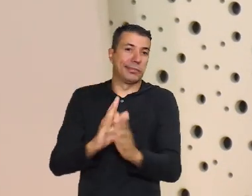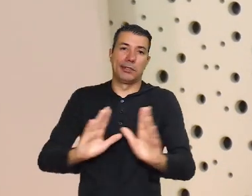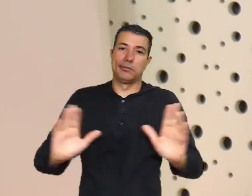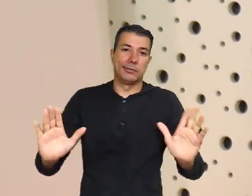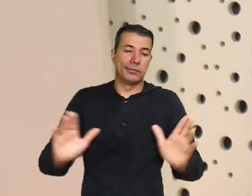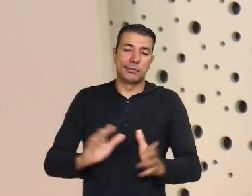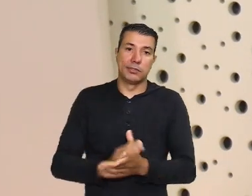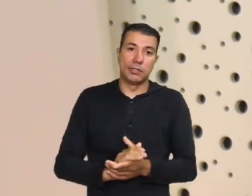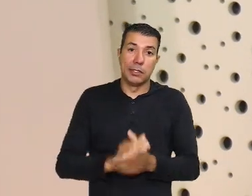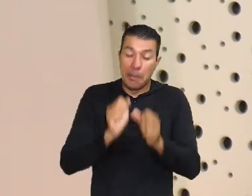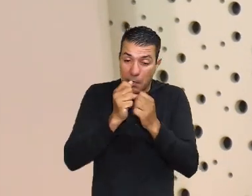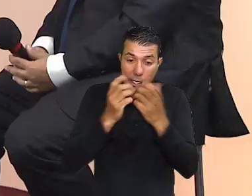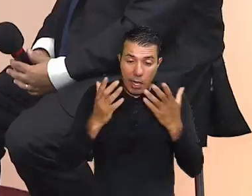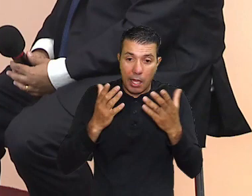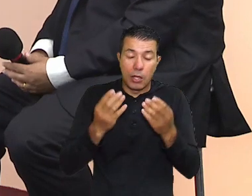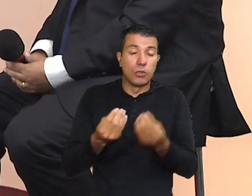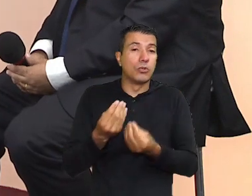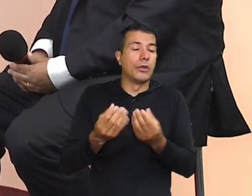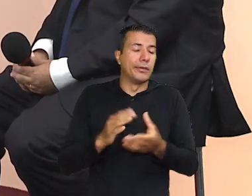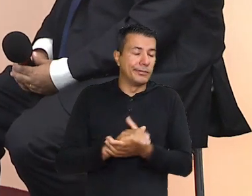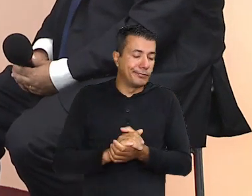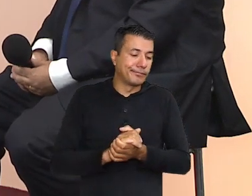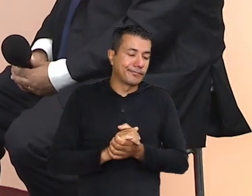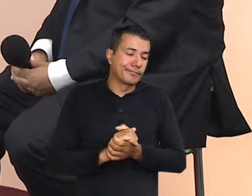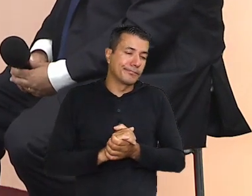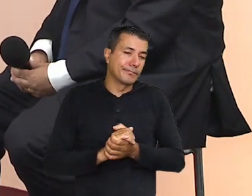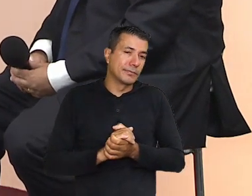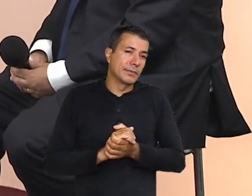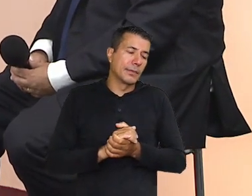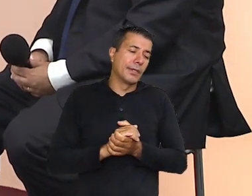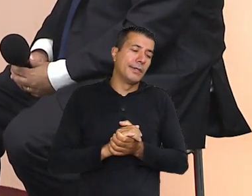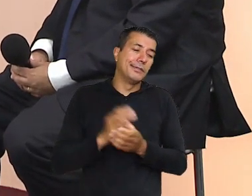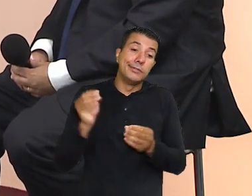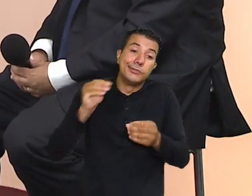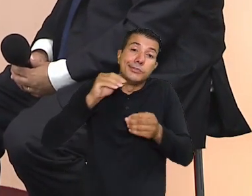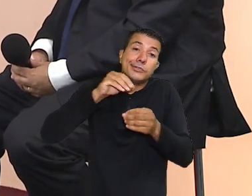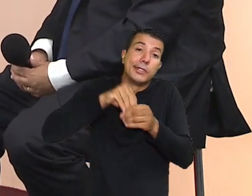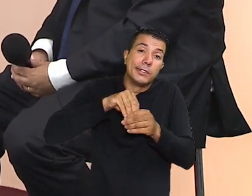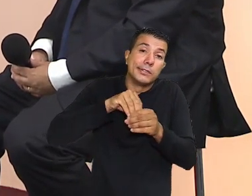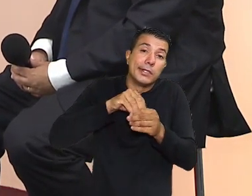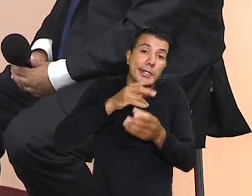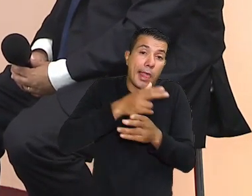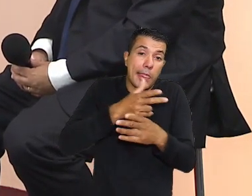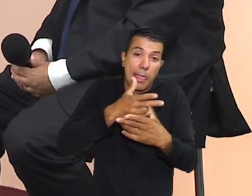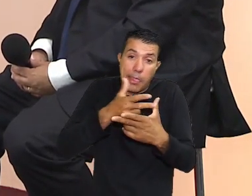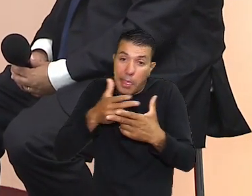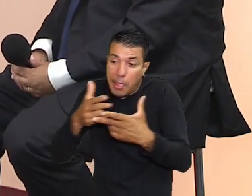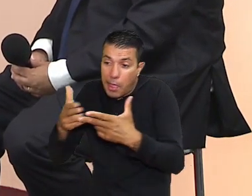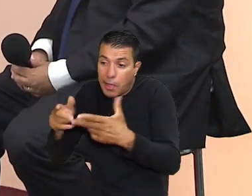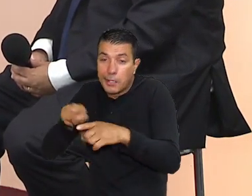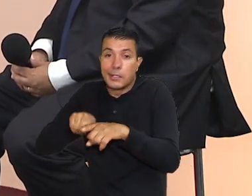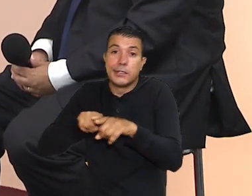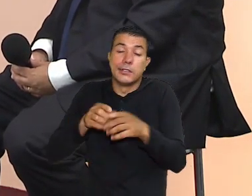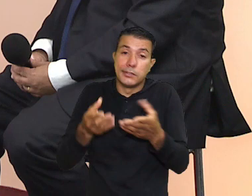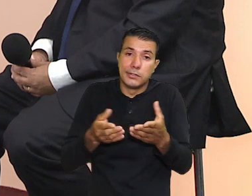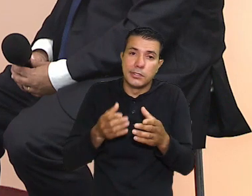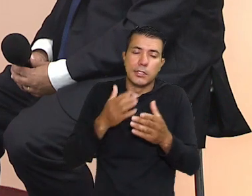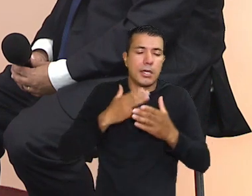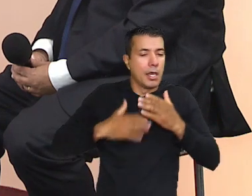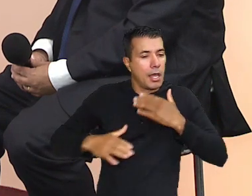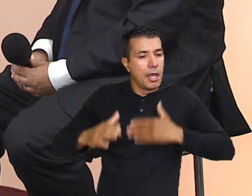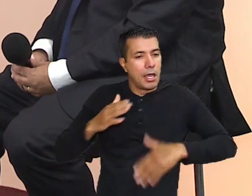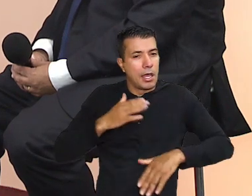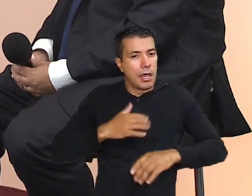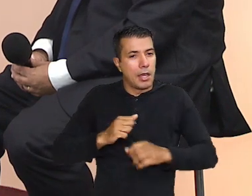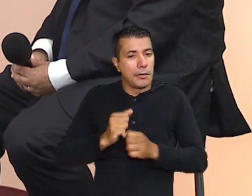Que bom, pastor. Só foi bem claro. Só que assim, ó, dentro dessa série, nós temos procurado de uma forma bem tranquila, de uma